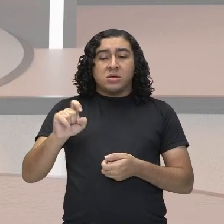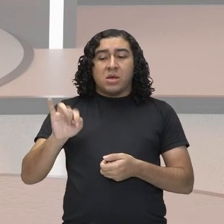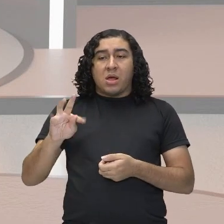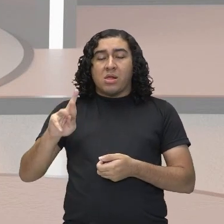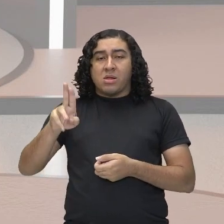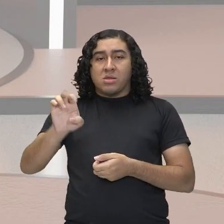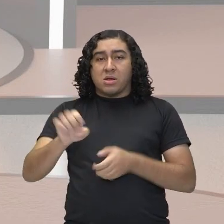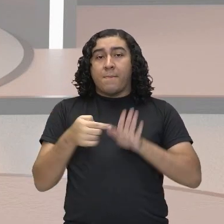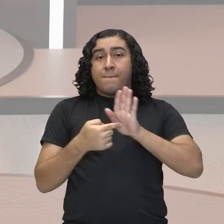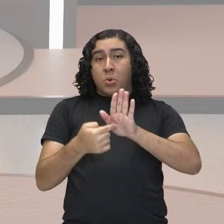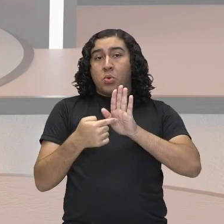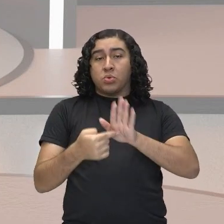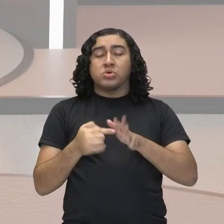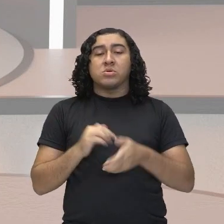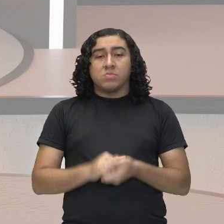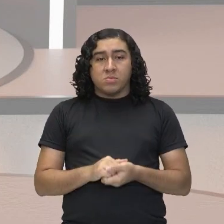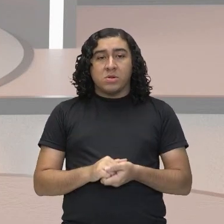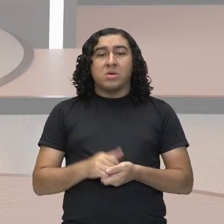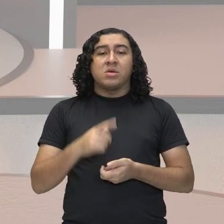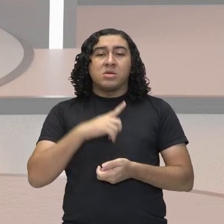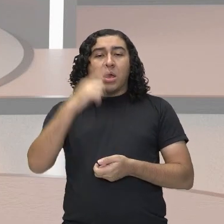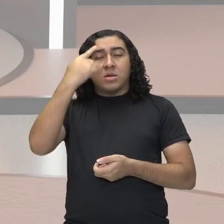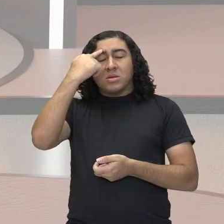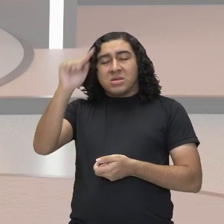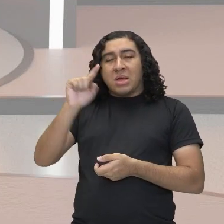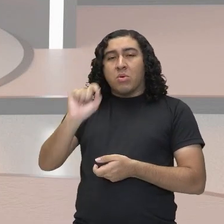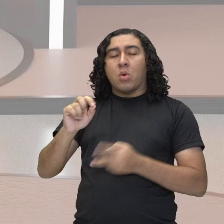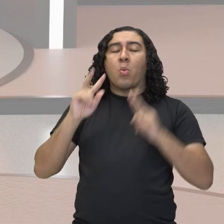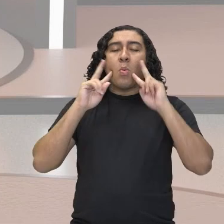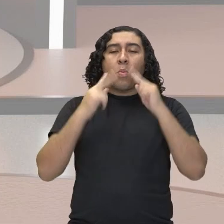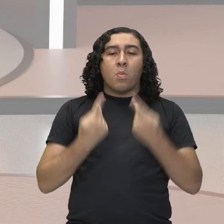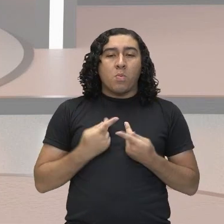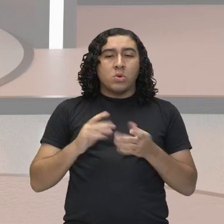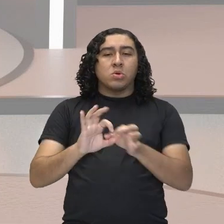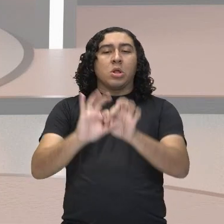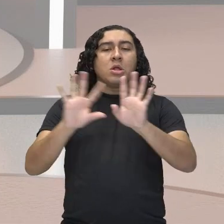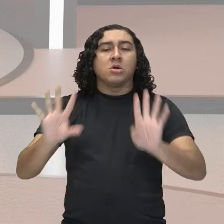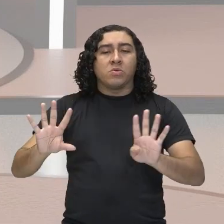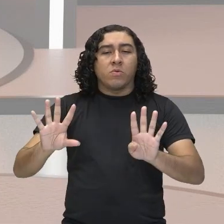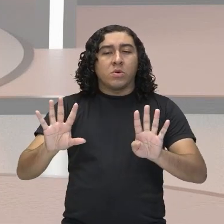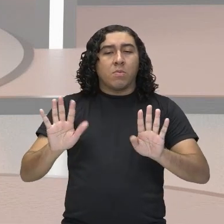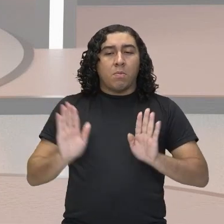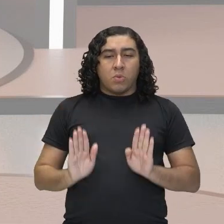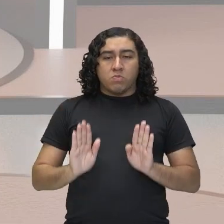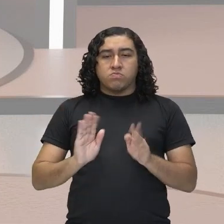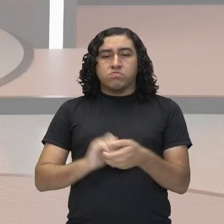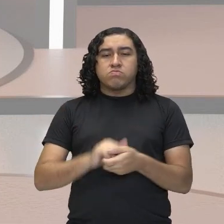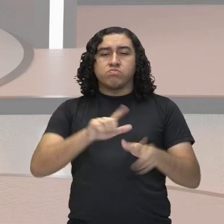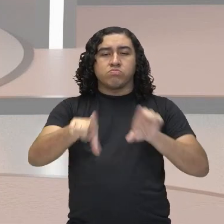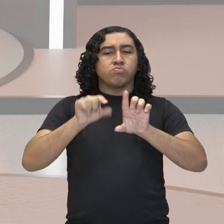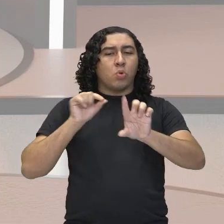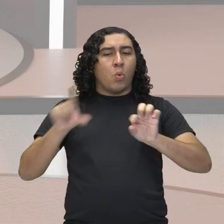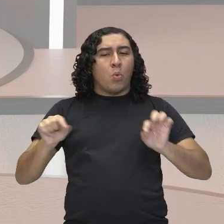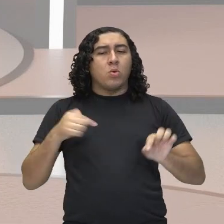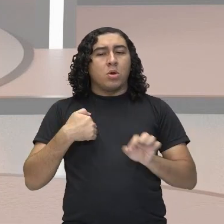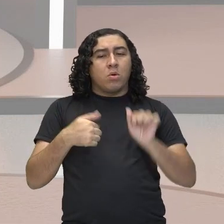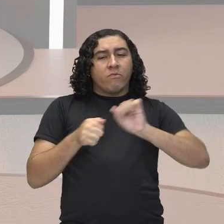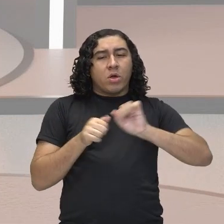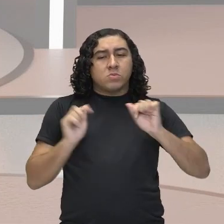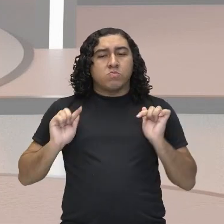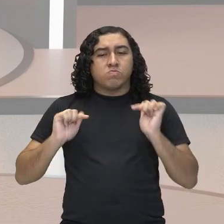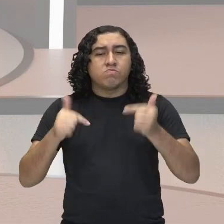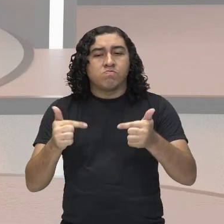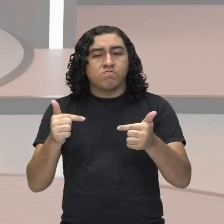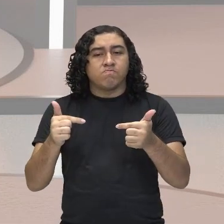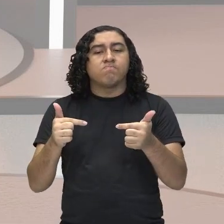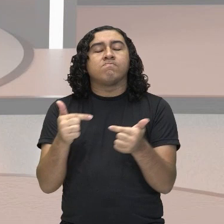para nós, né? Ele traz essa ideia, o homem é livre. Então, nessas escolhas que eu faço, é que